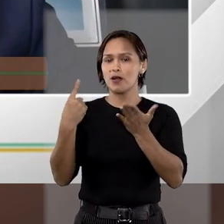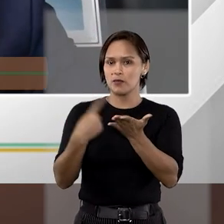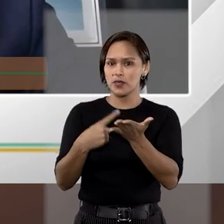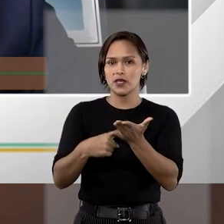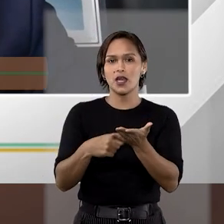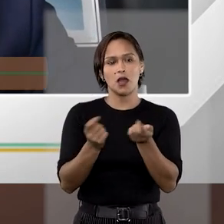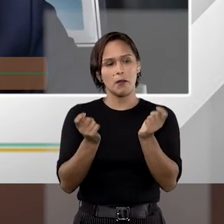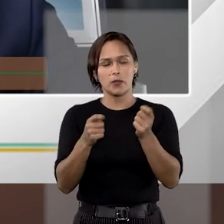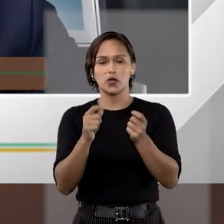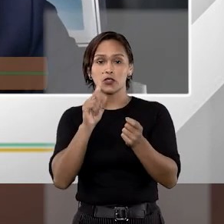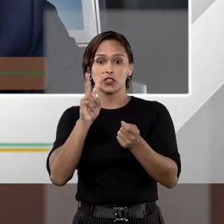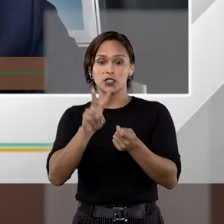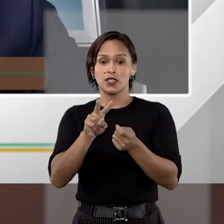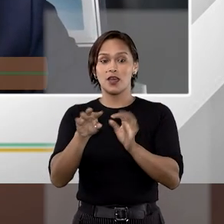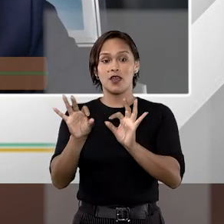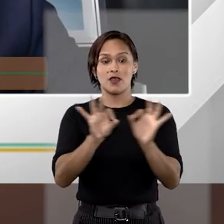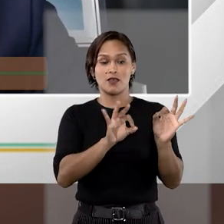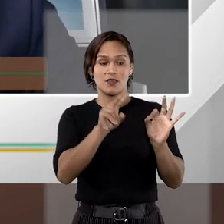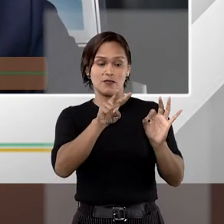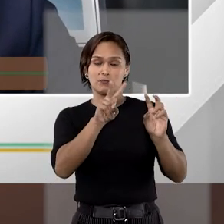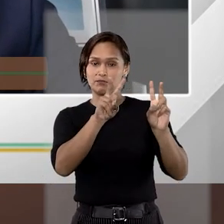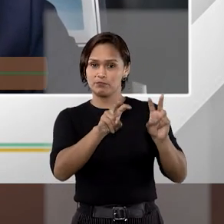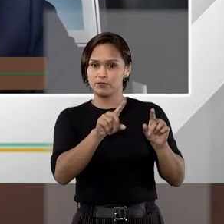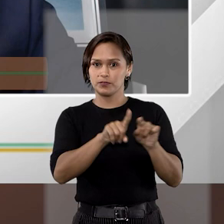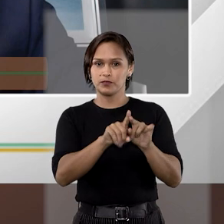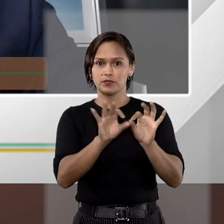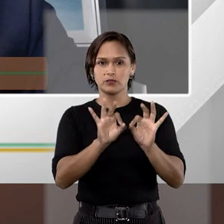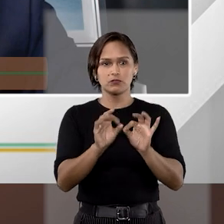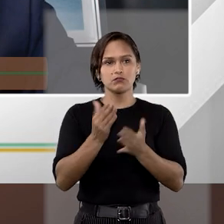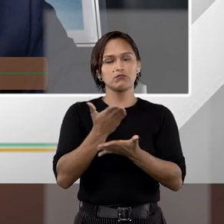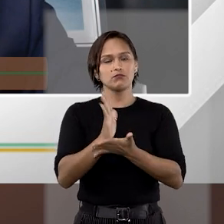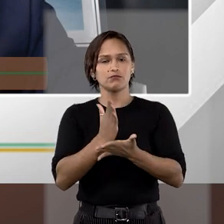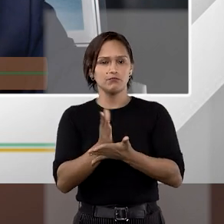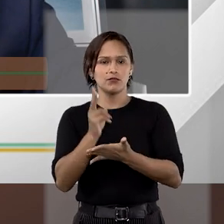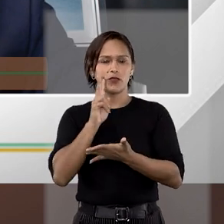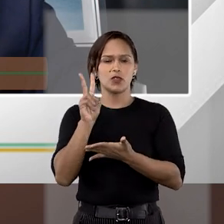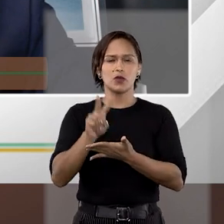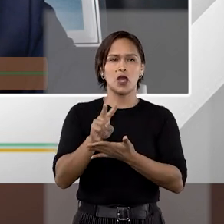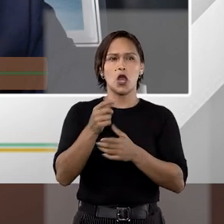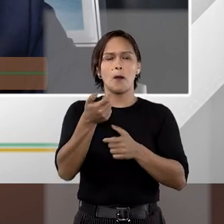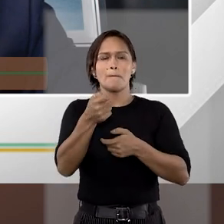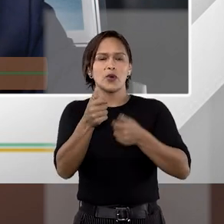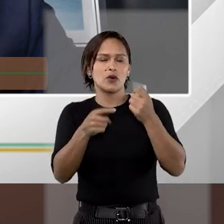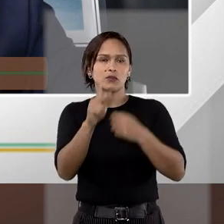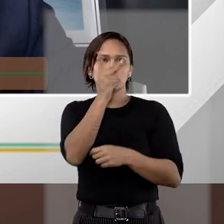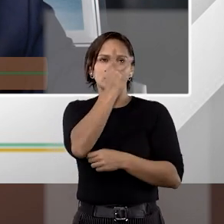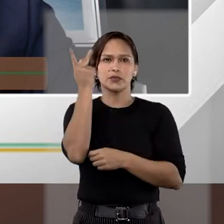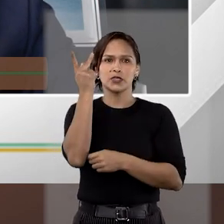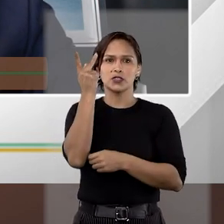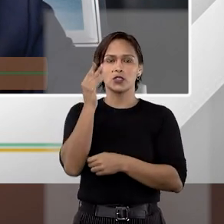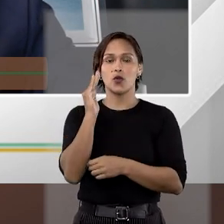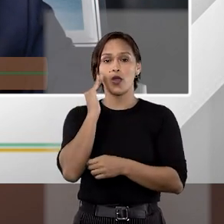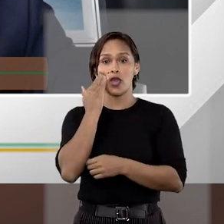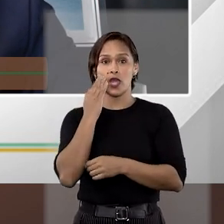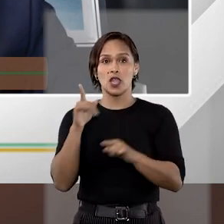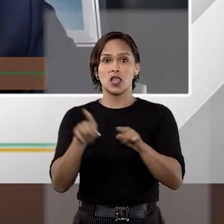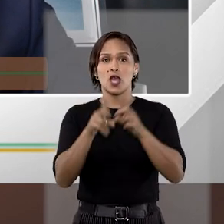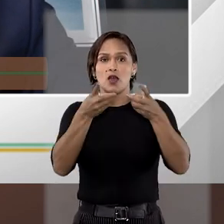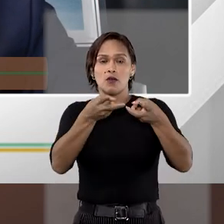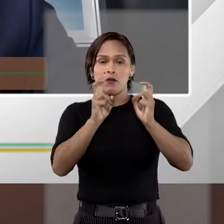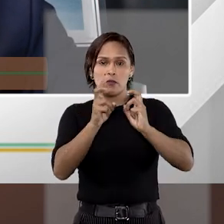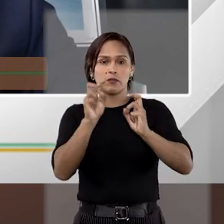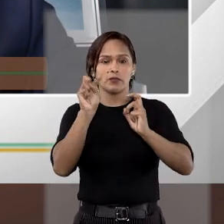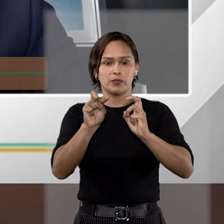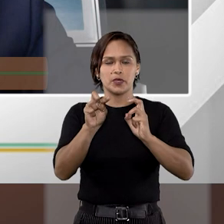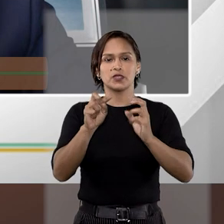aplicável E aí está a questão é talvez é pouca gente entenda o